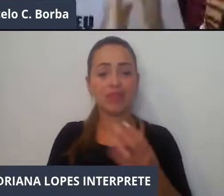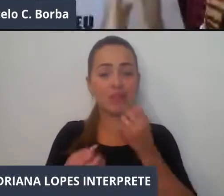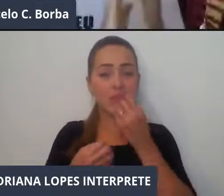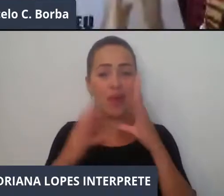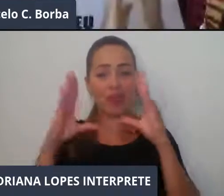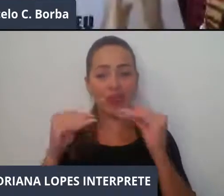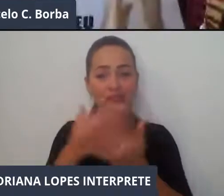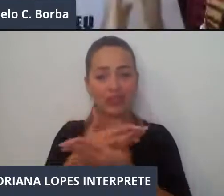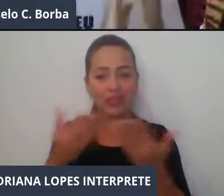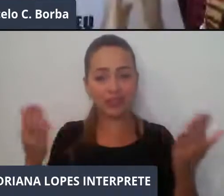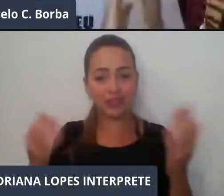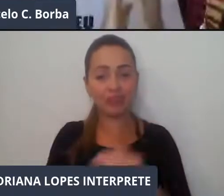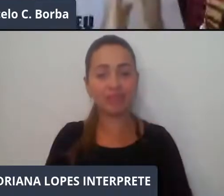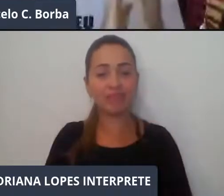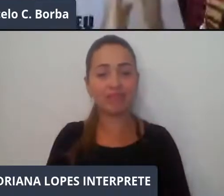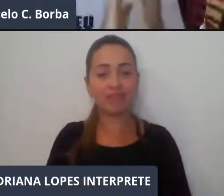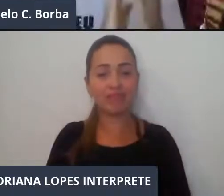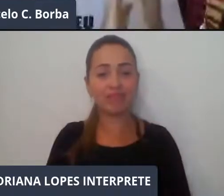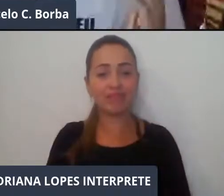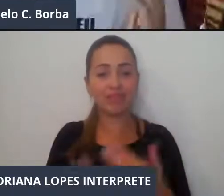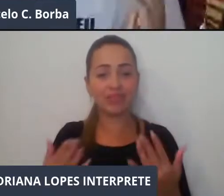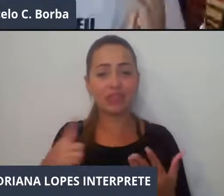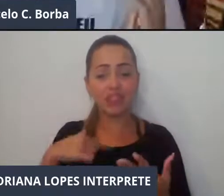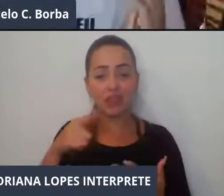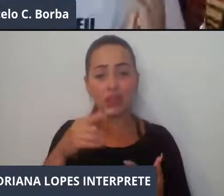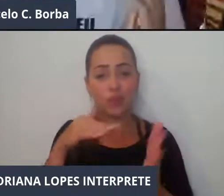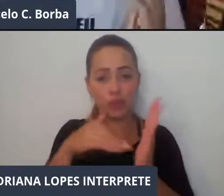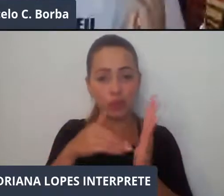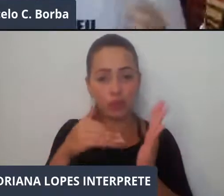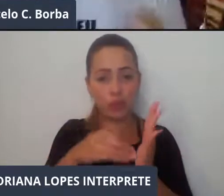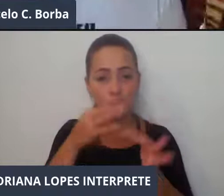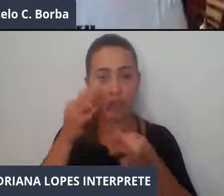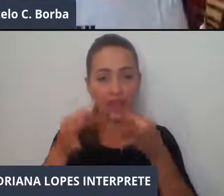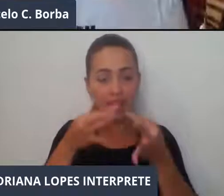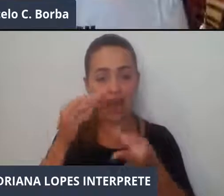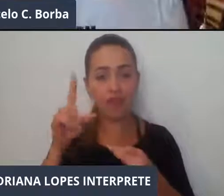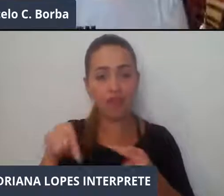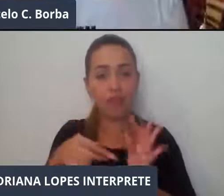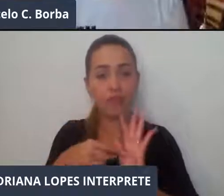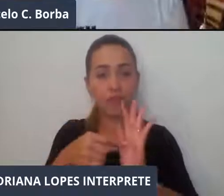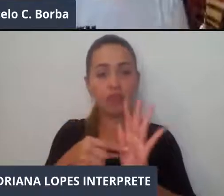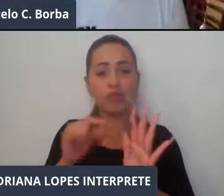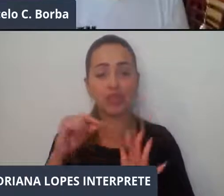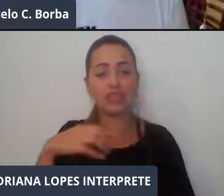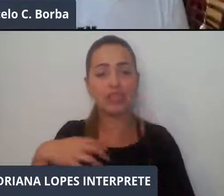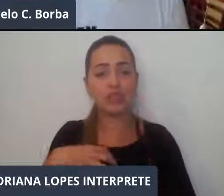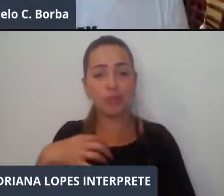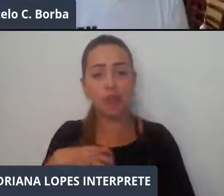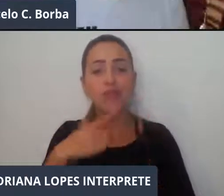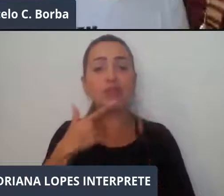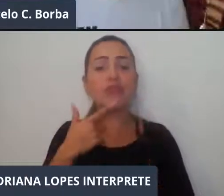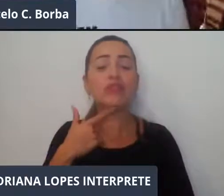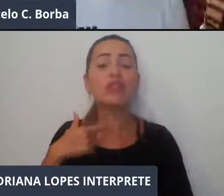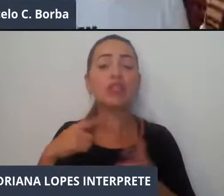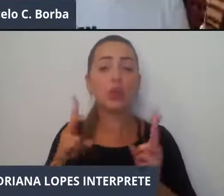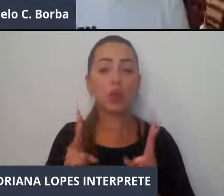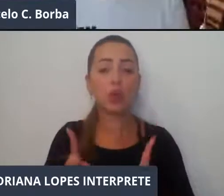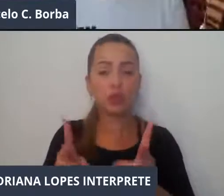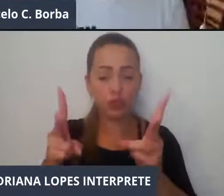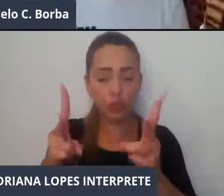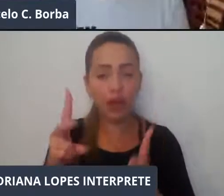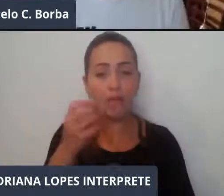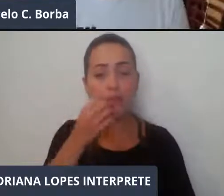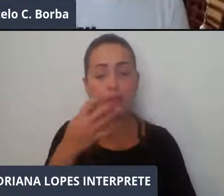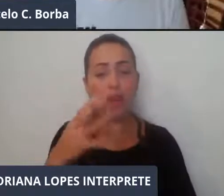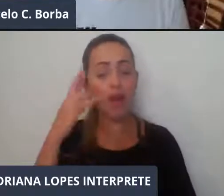todos. Gente, esse último comentário do Maurício representa bem esses sentimentos, a vontade de continuar as reflexões, né?